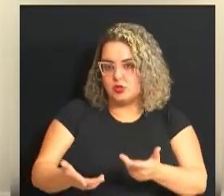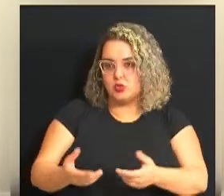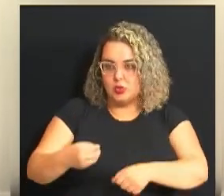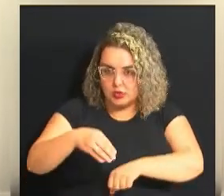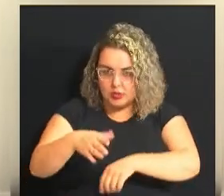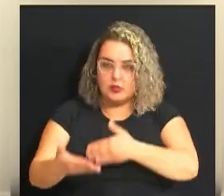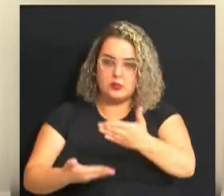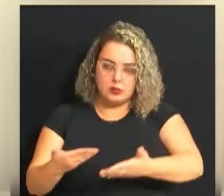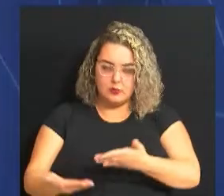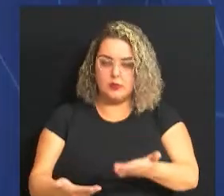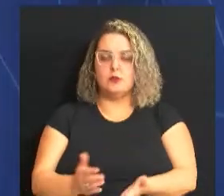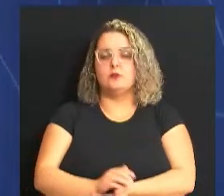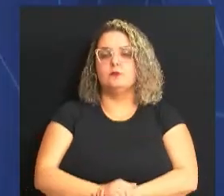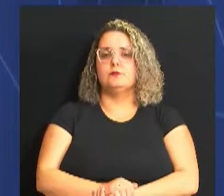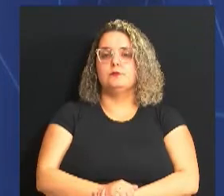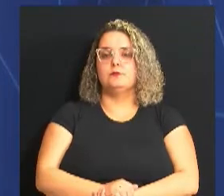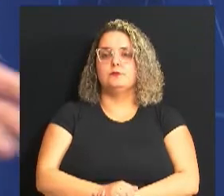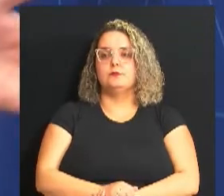tratamento.